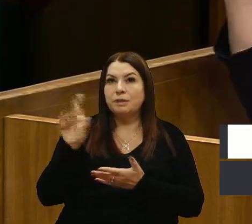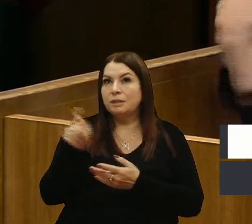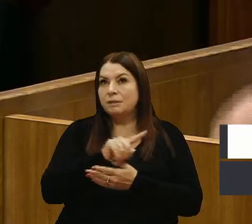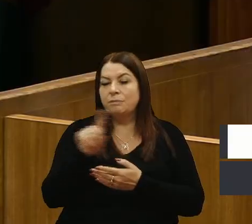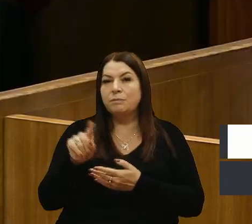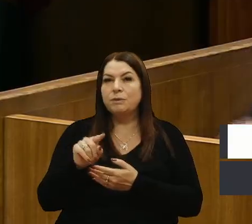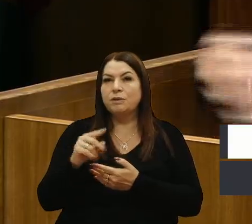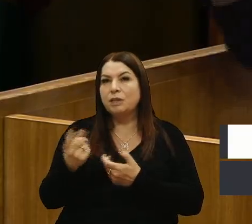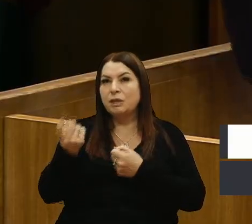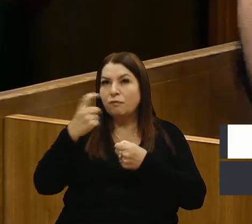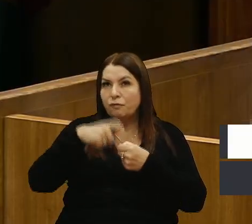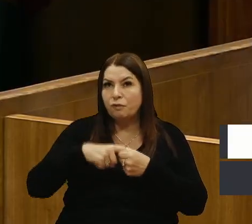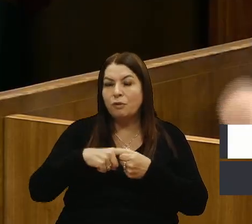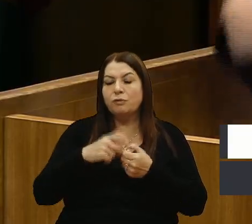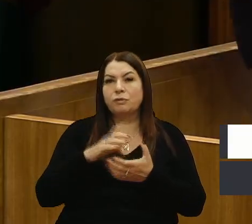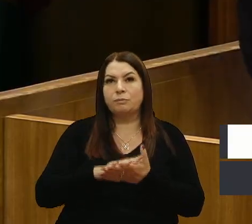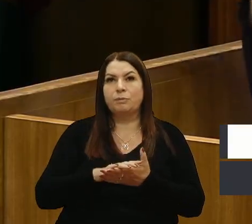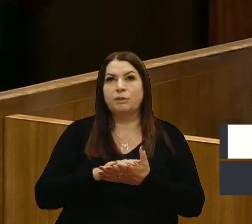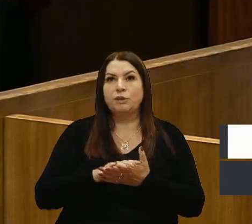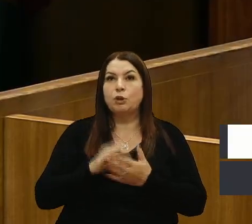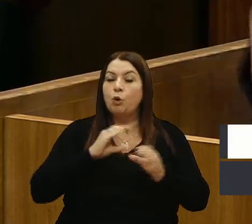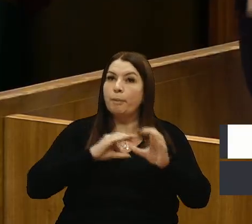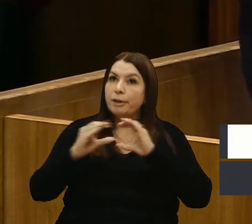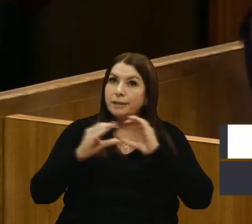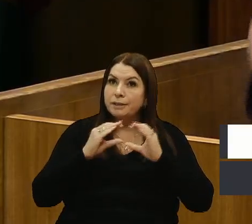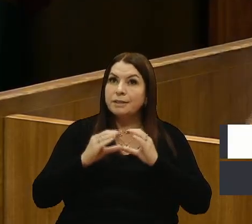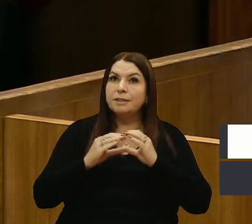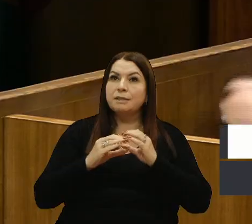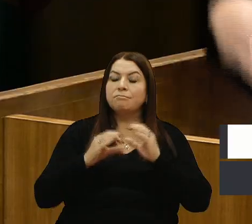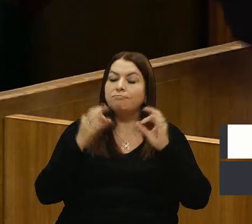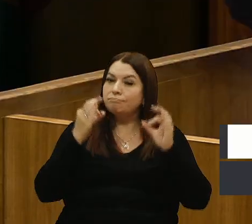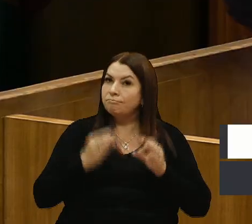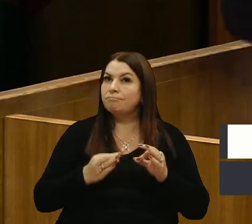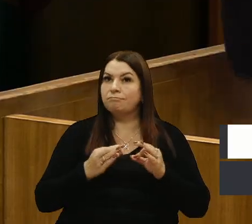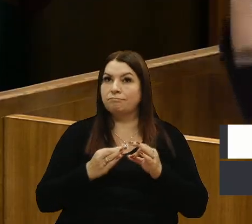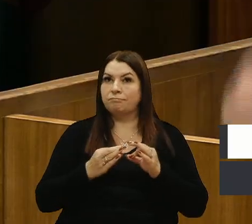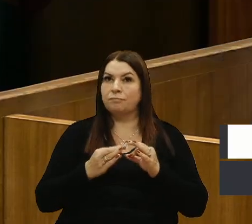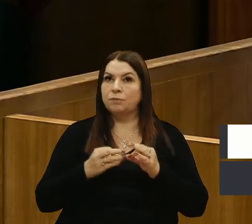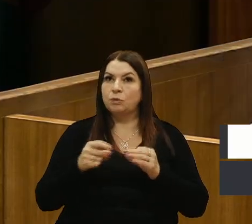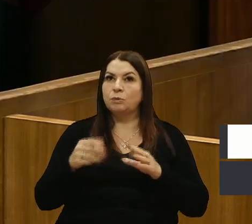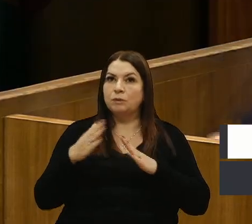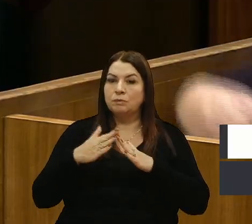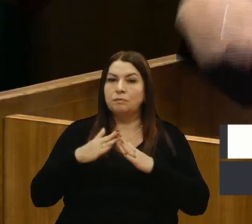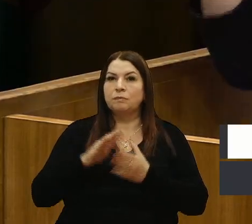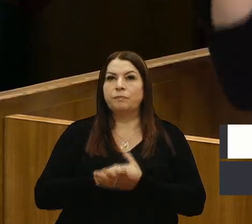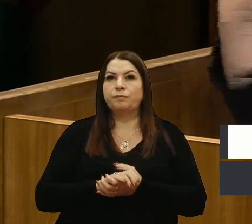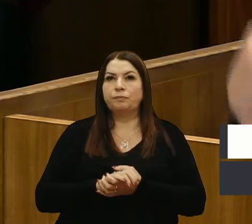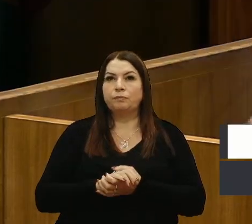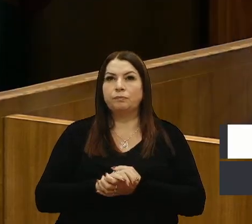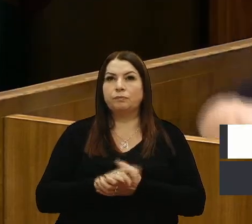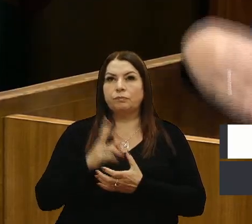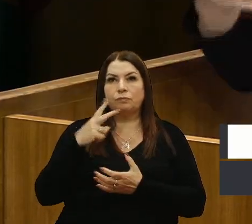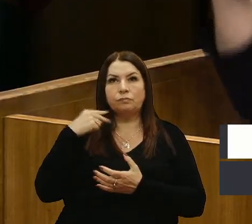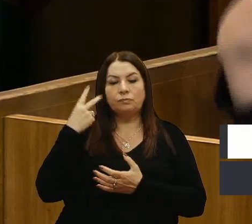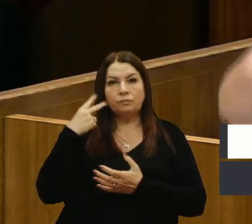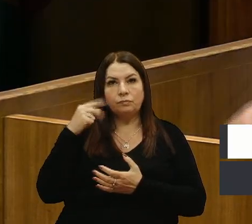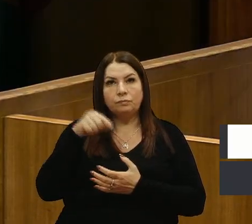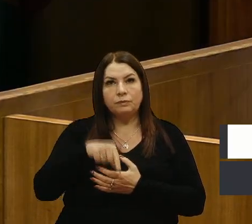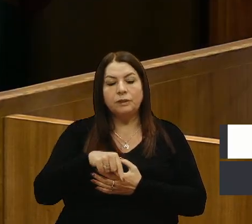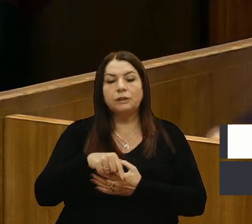de retorno, a falta de comunicação eficiente com esta casa, com os vereadores